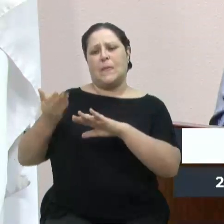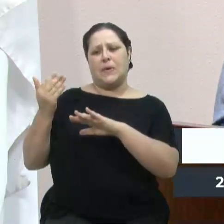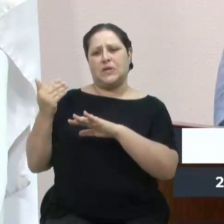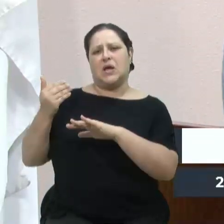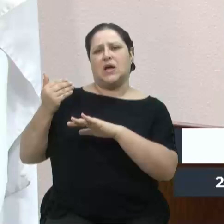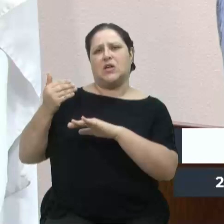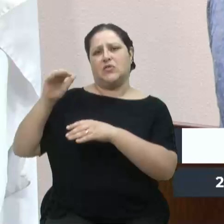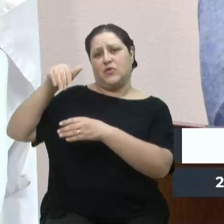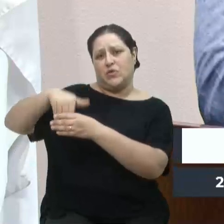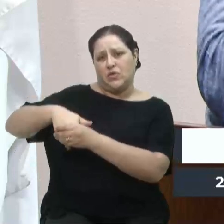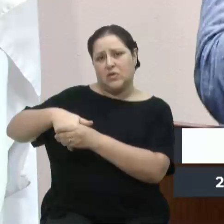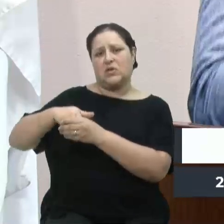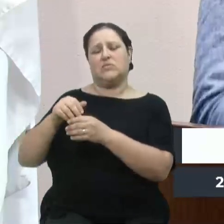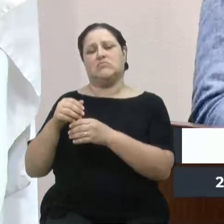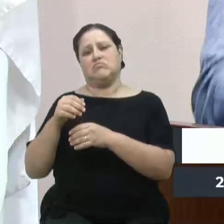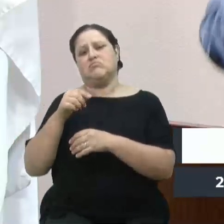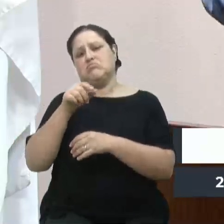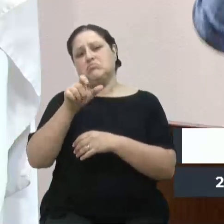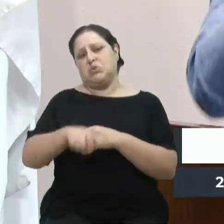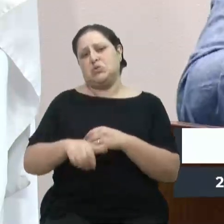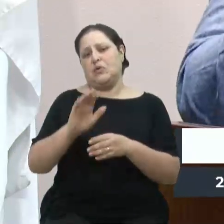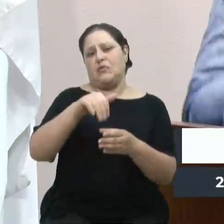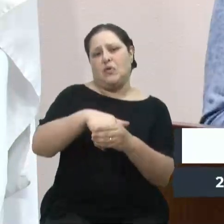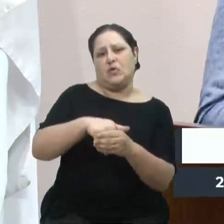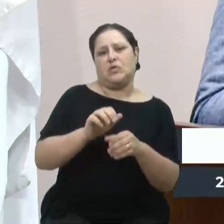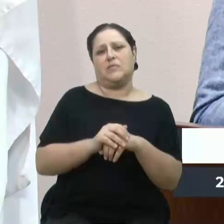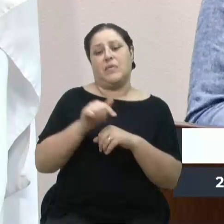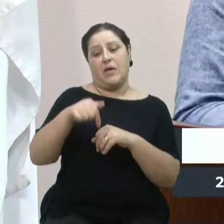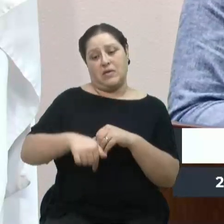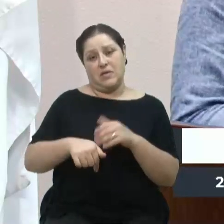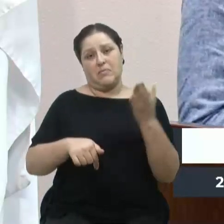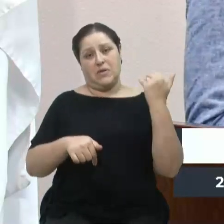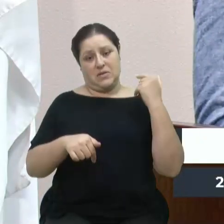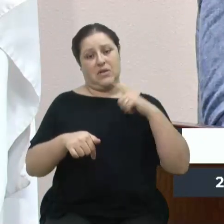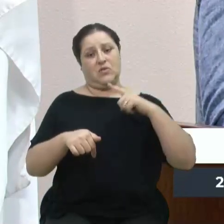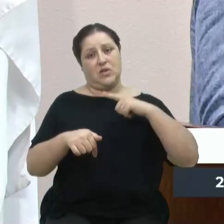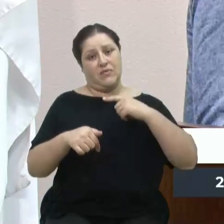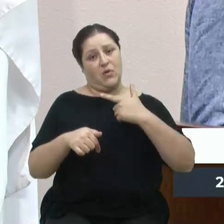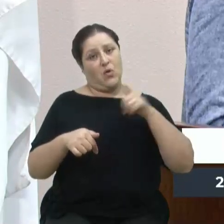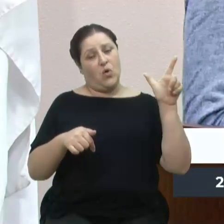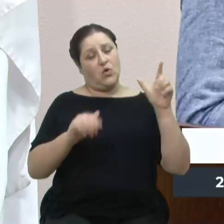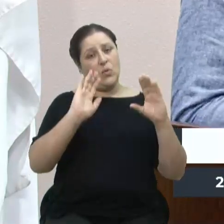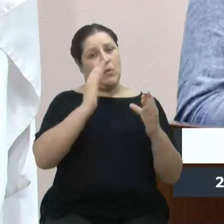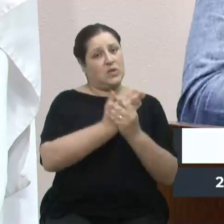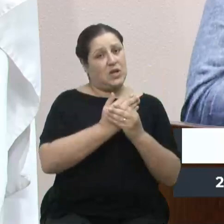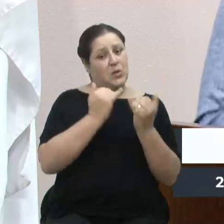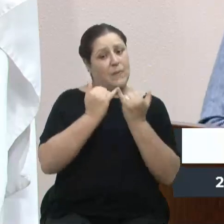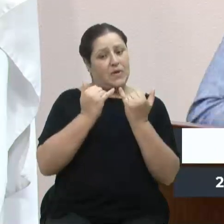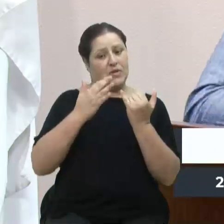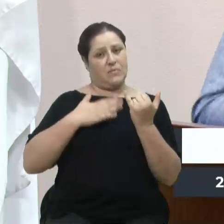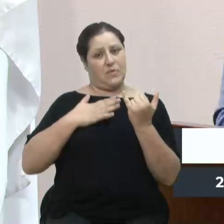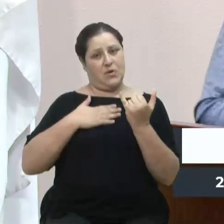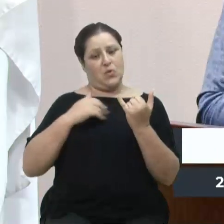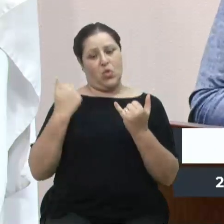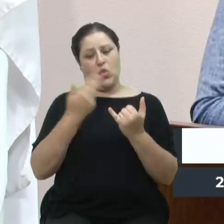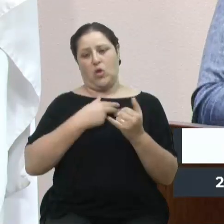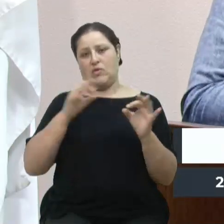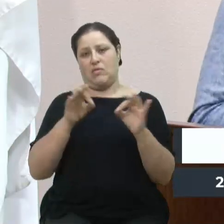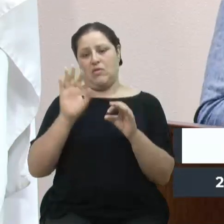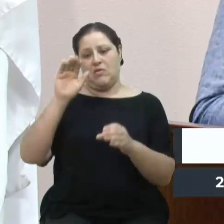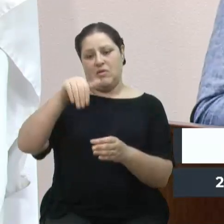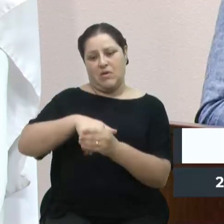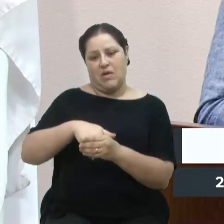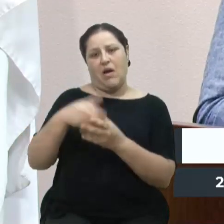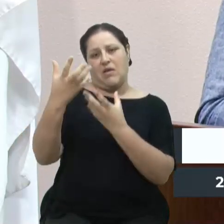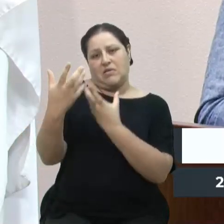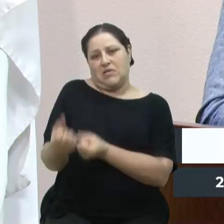de um e temos que votar de outro, essa casa já teve outro processo parecido com o meu e que nós não votamos a